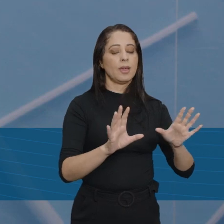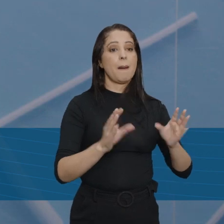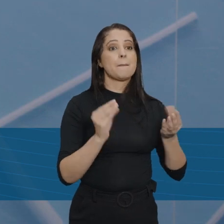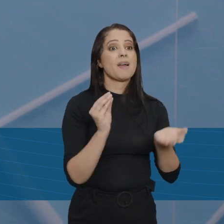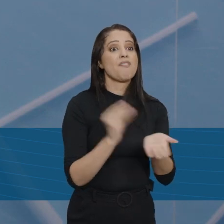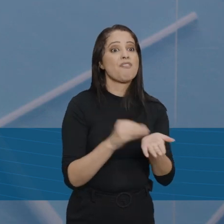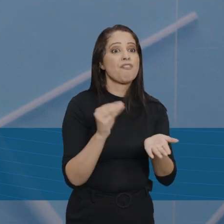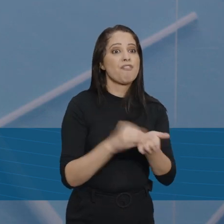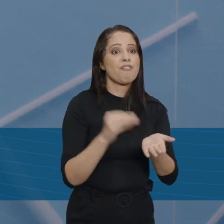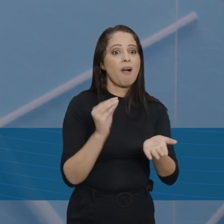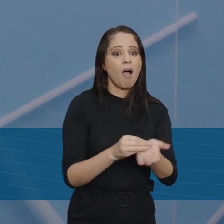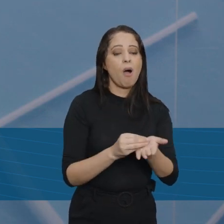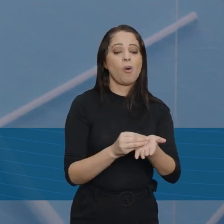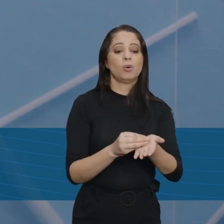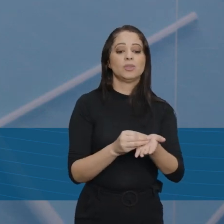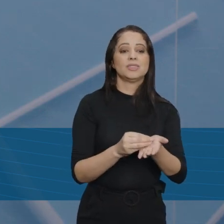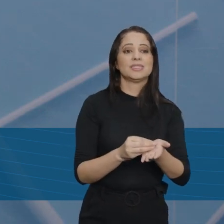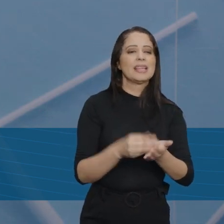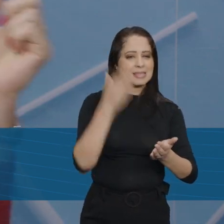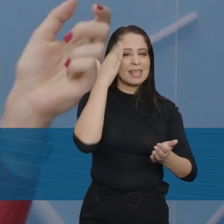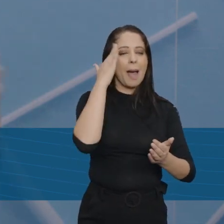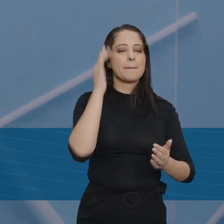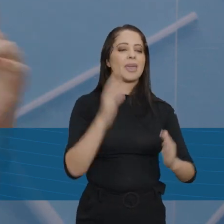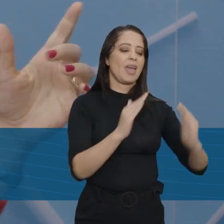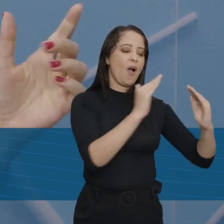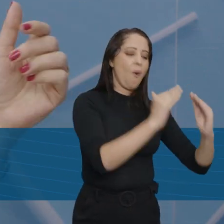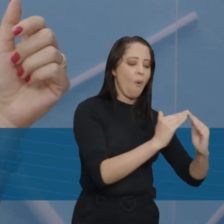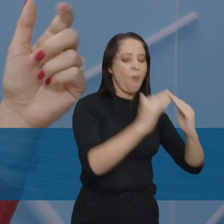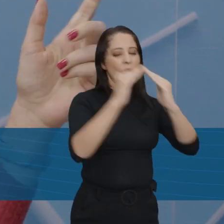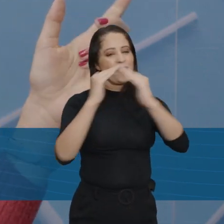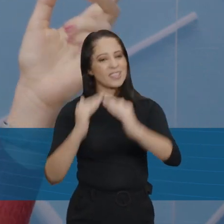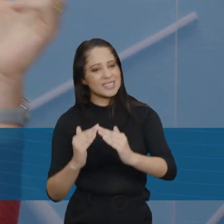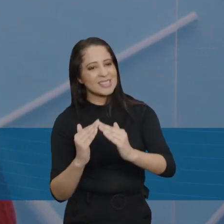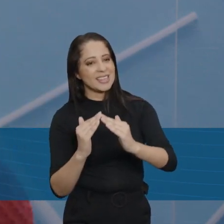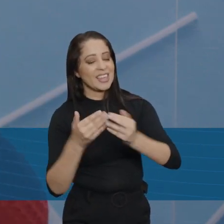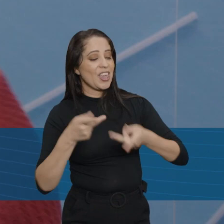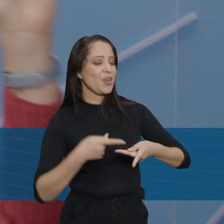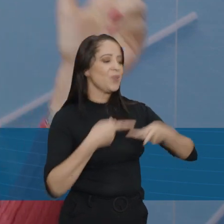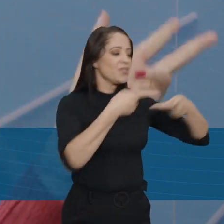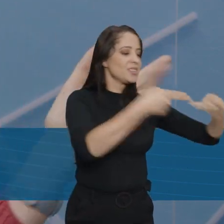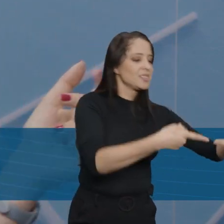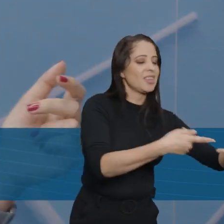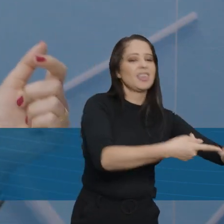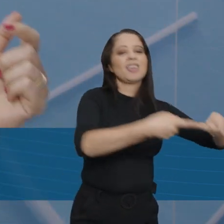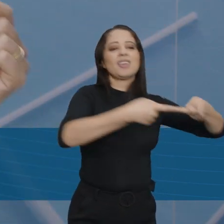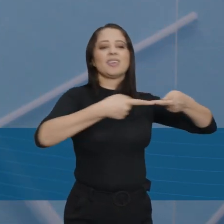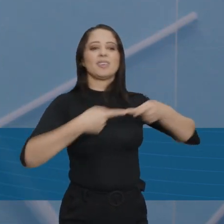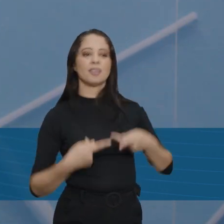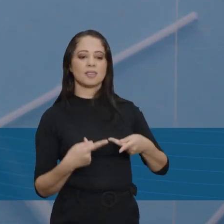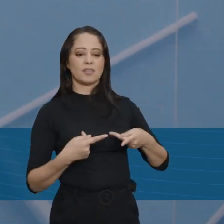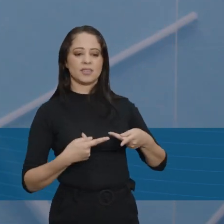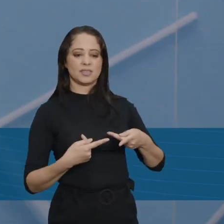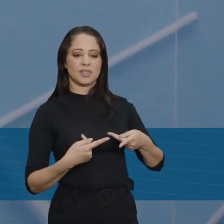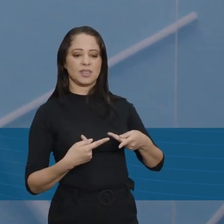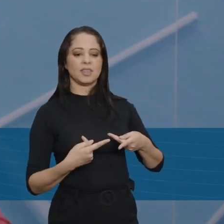faltando relações, né? Aquela coisa de vizinhança, né? Que um vai para casa do outro, um fica lá sem horário